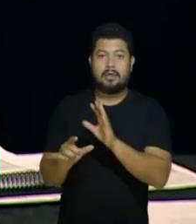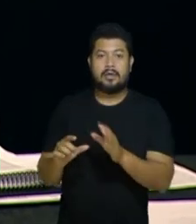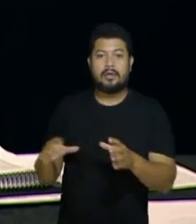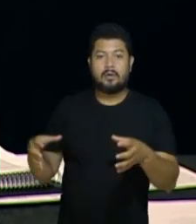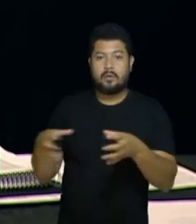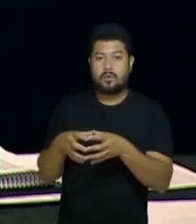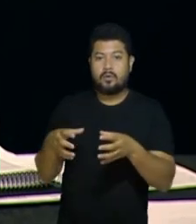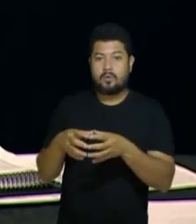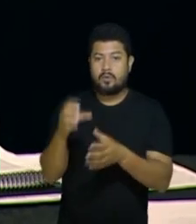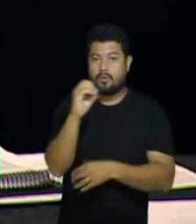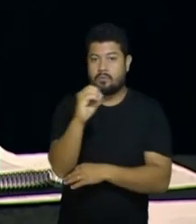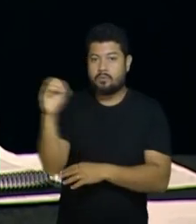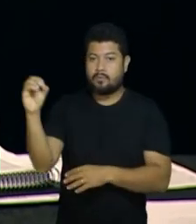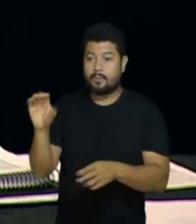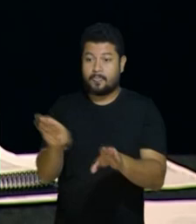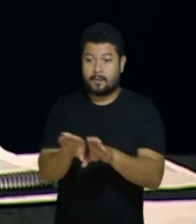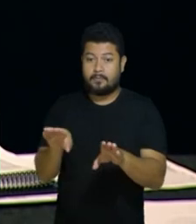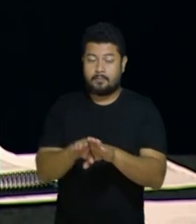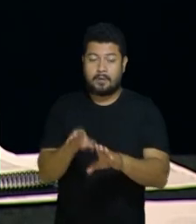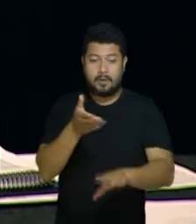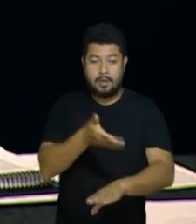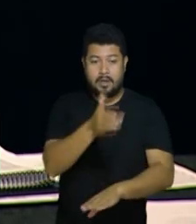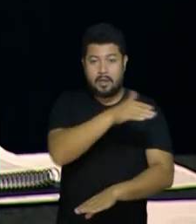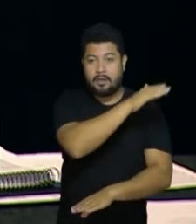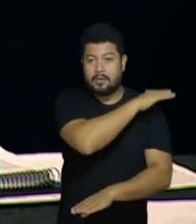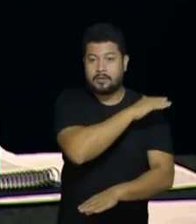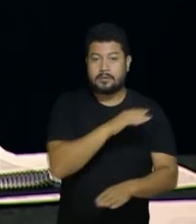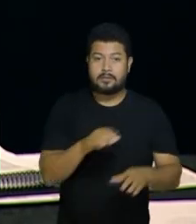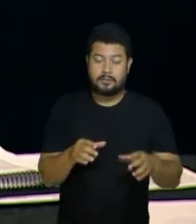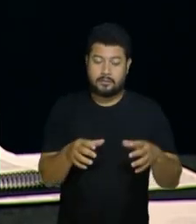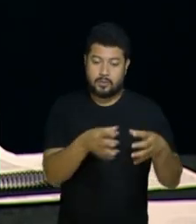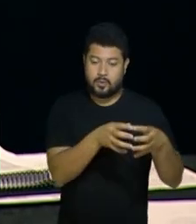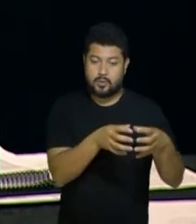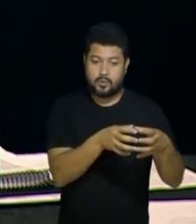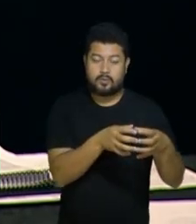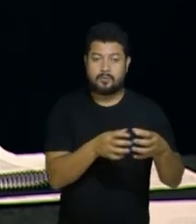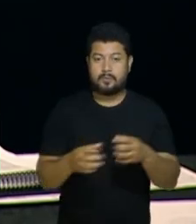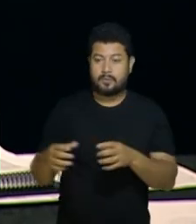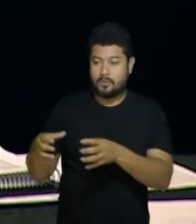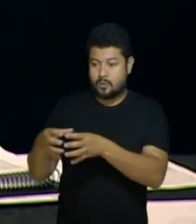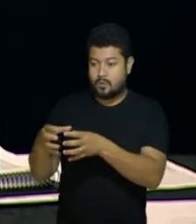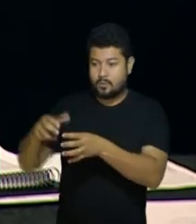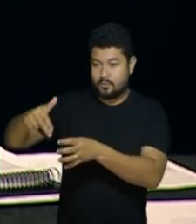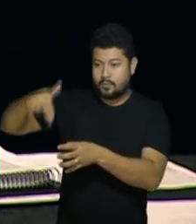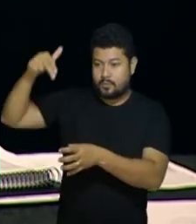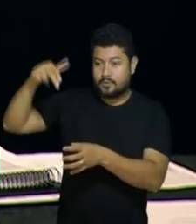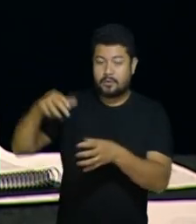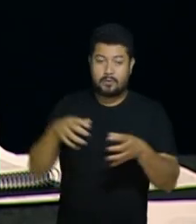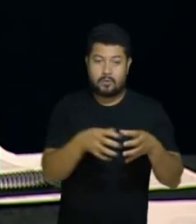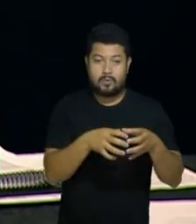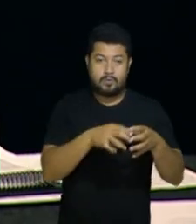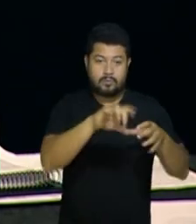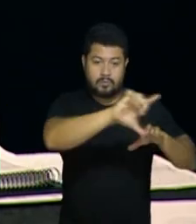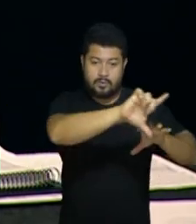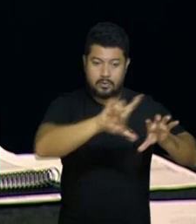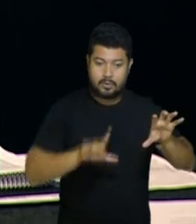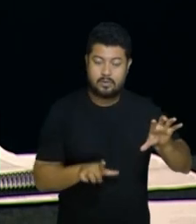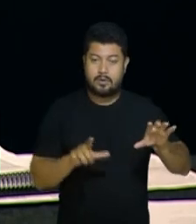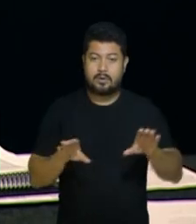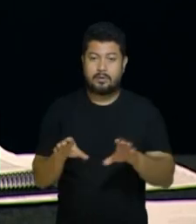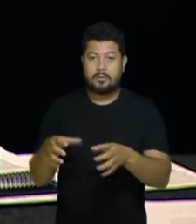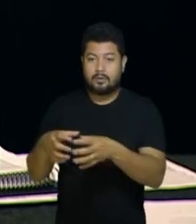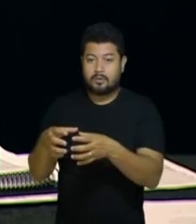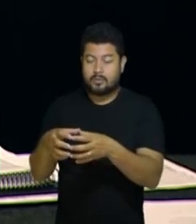a bancada serrana, a bancada do Norte, a bancada litorânea, bancada do Sul e